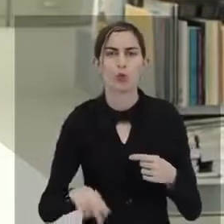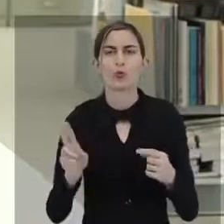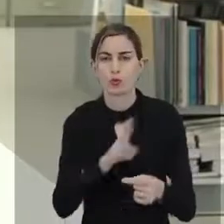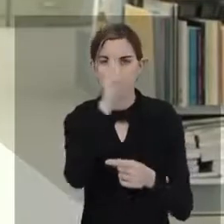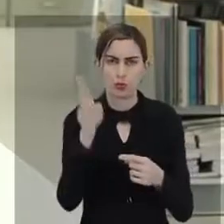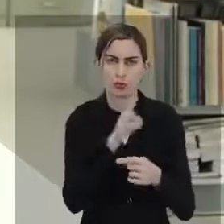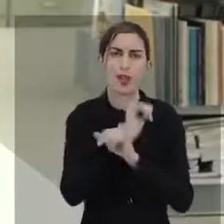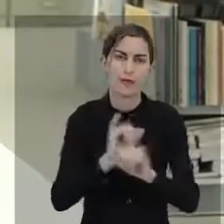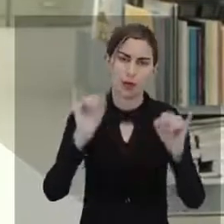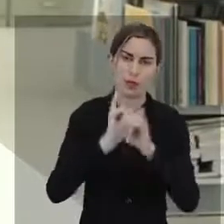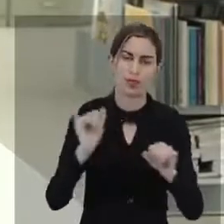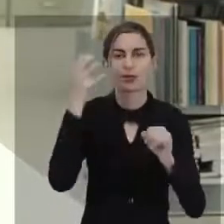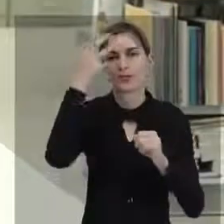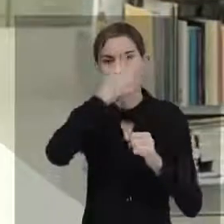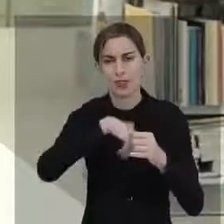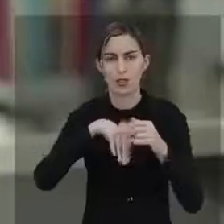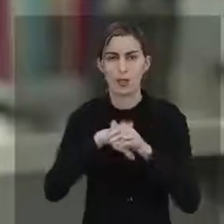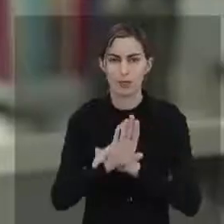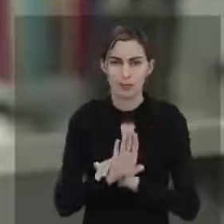uso daquela informação que a gente salvou.